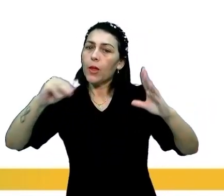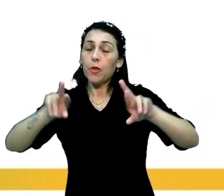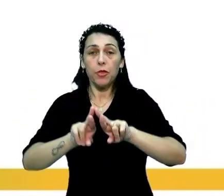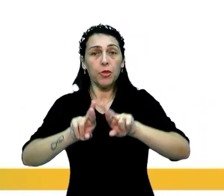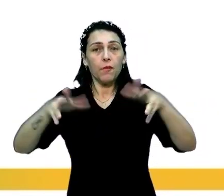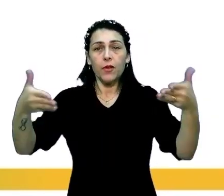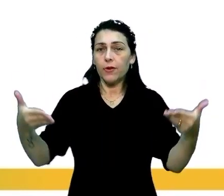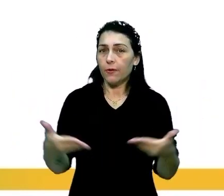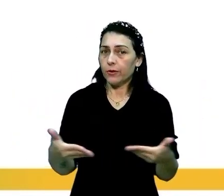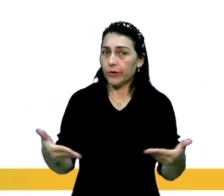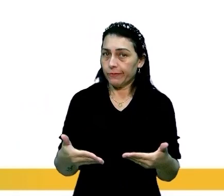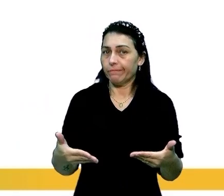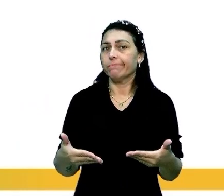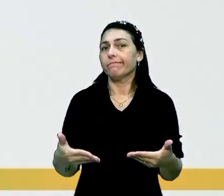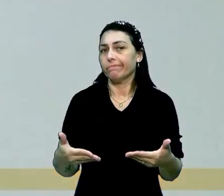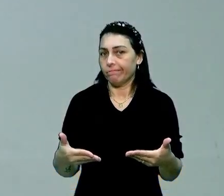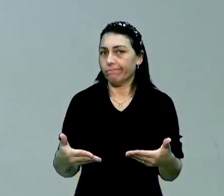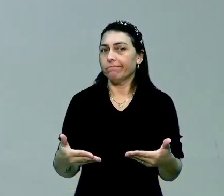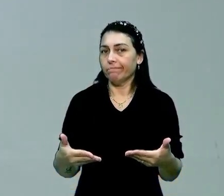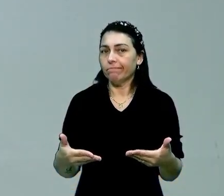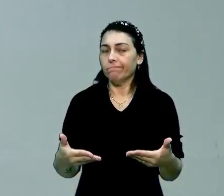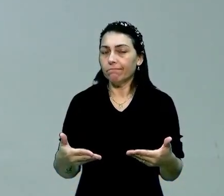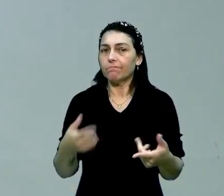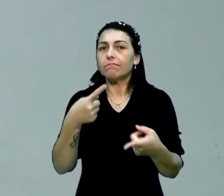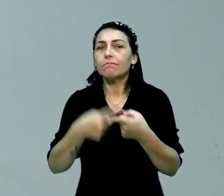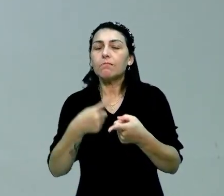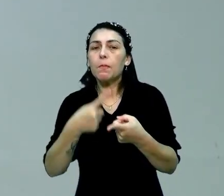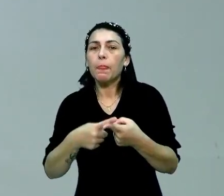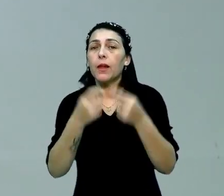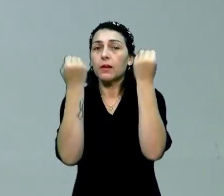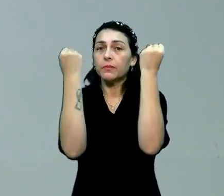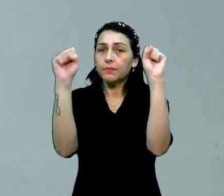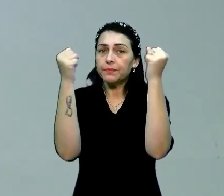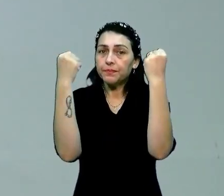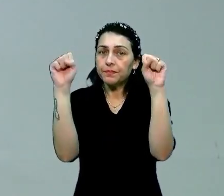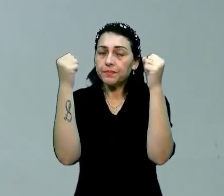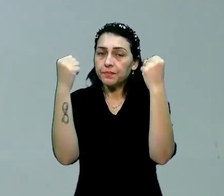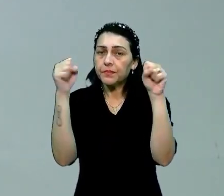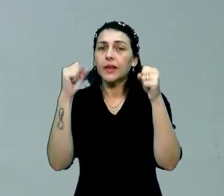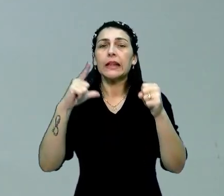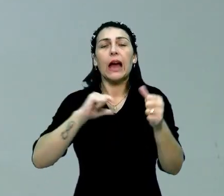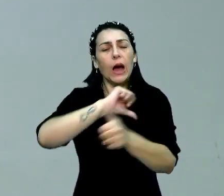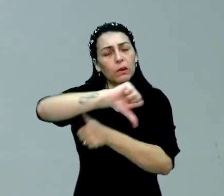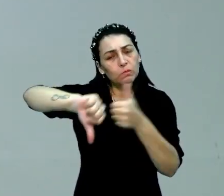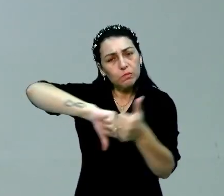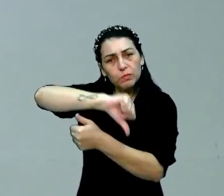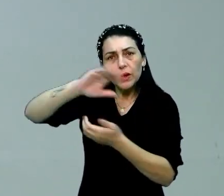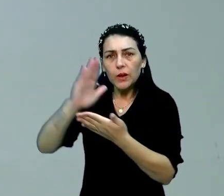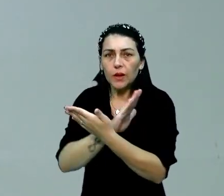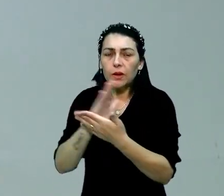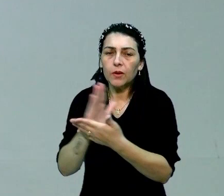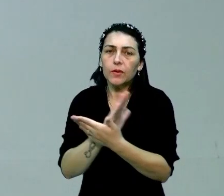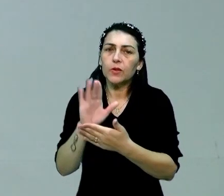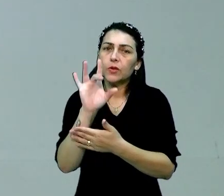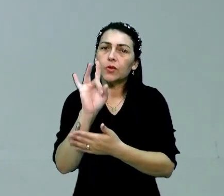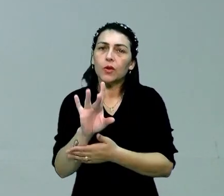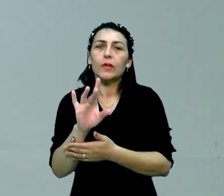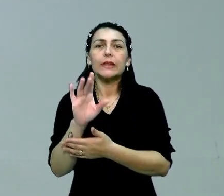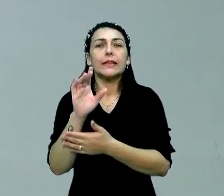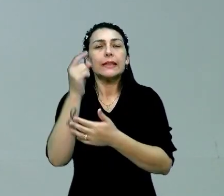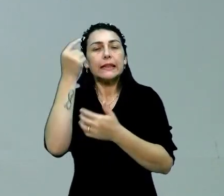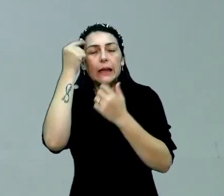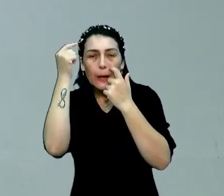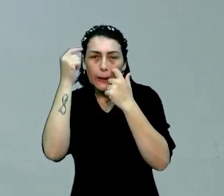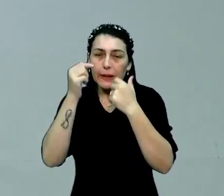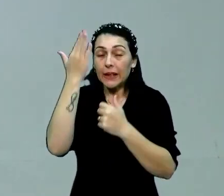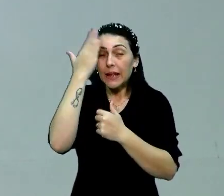modelo diferente de educação, diferente de hoje, porque a educação física ela passou por algumas transformações. É relevante só fazer esse mapeamento para entender